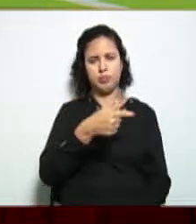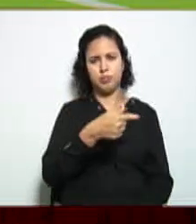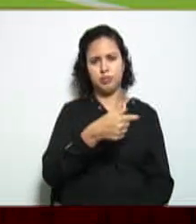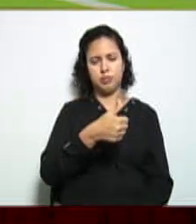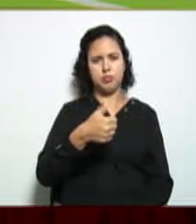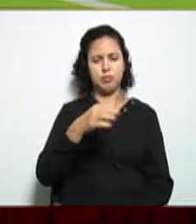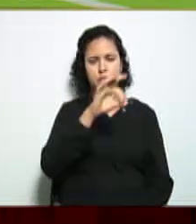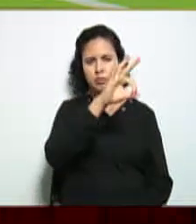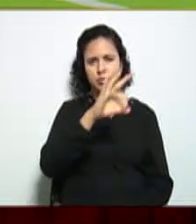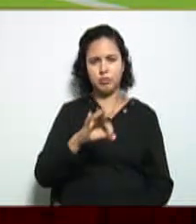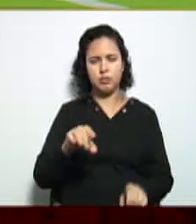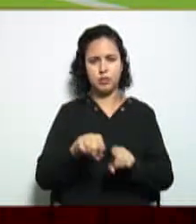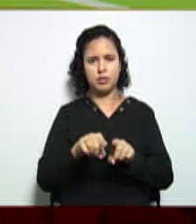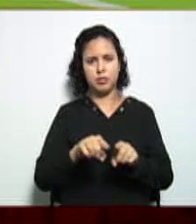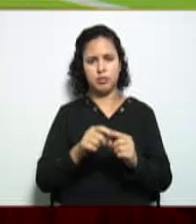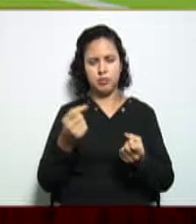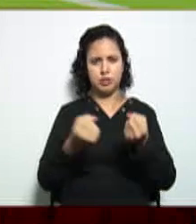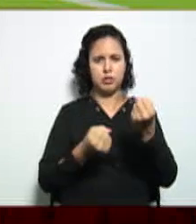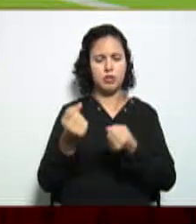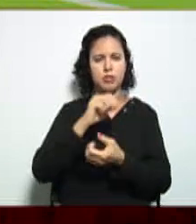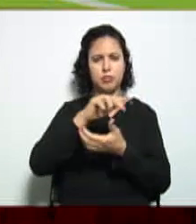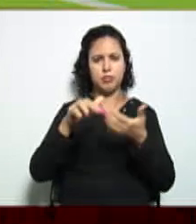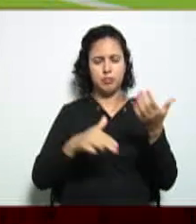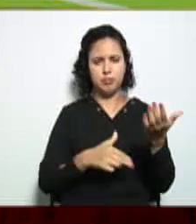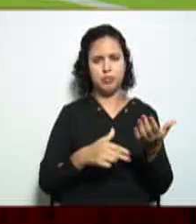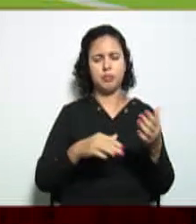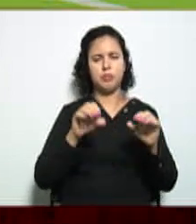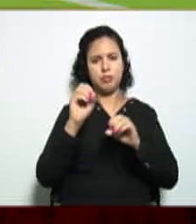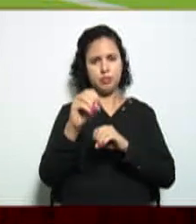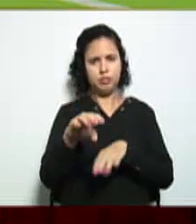mesmo. Transporte, educação,